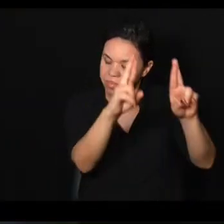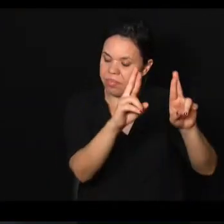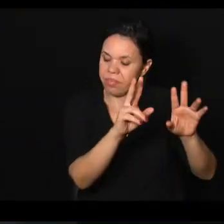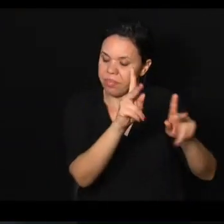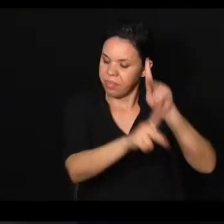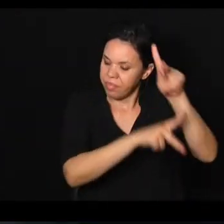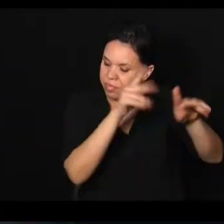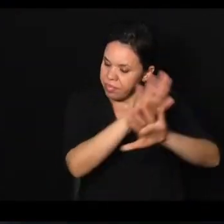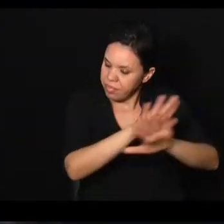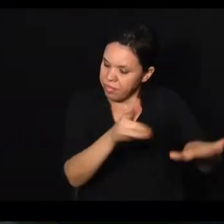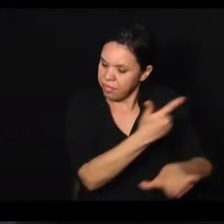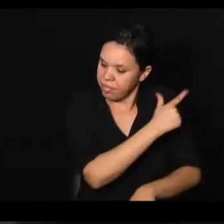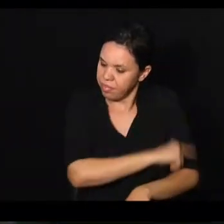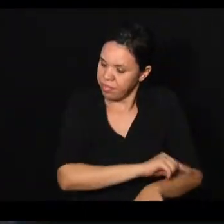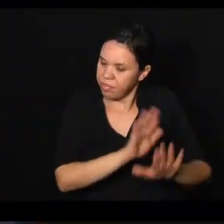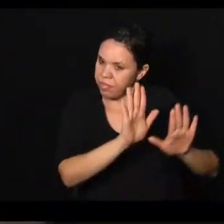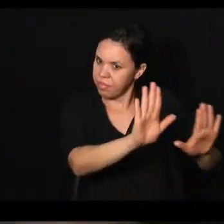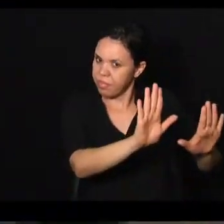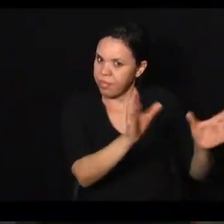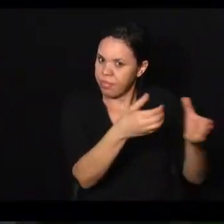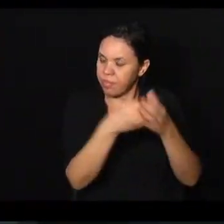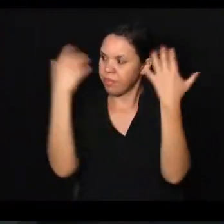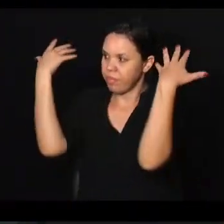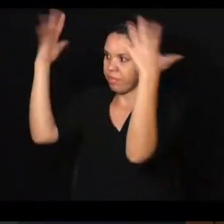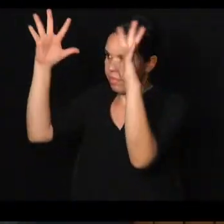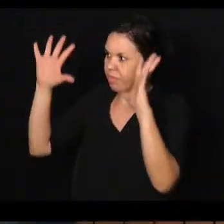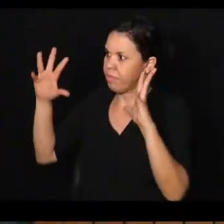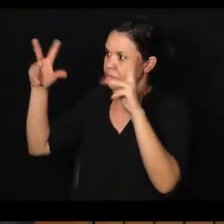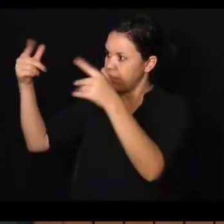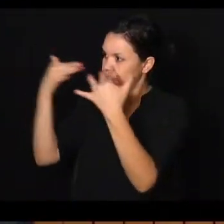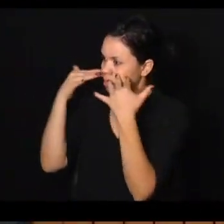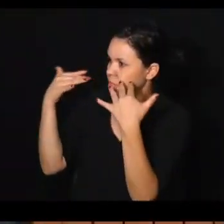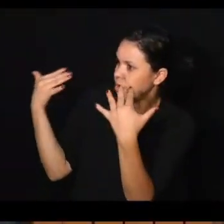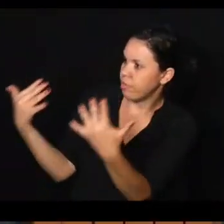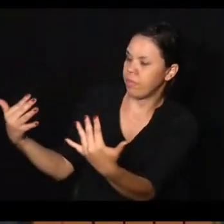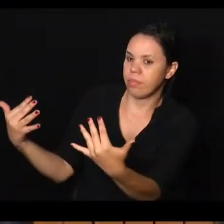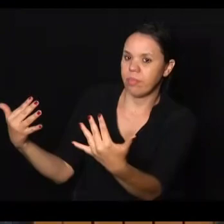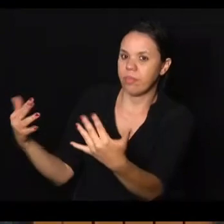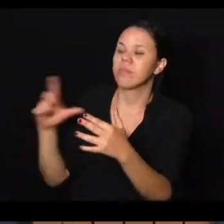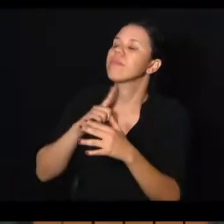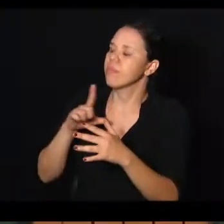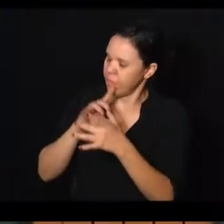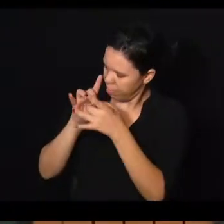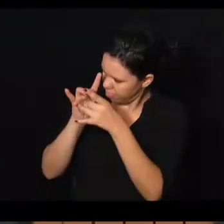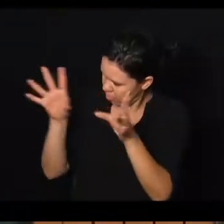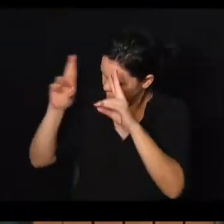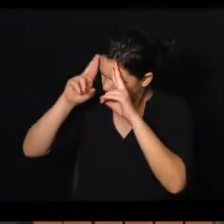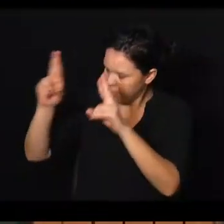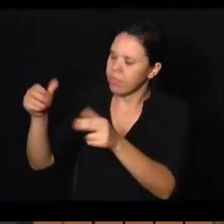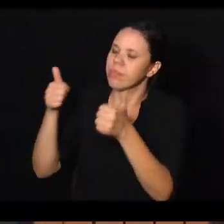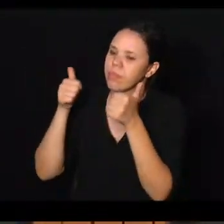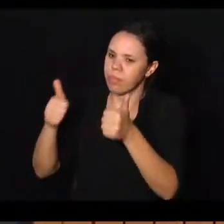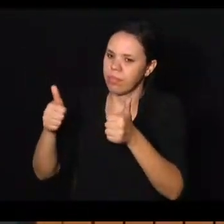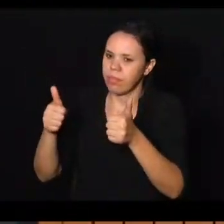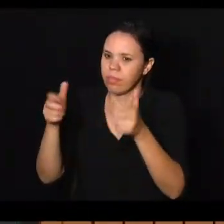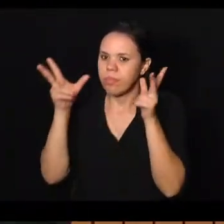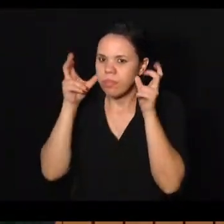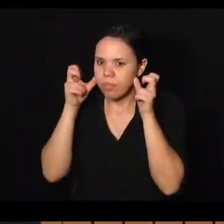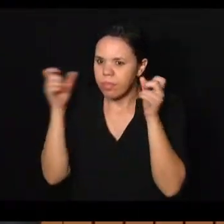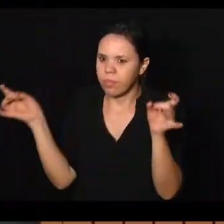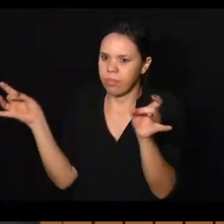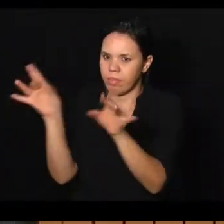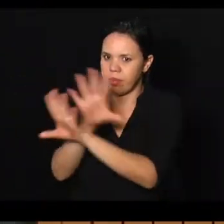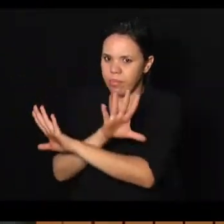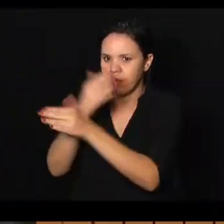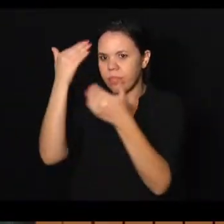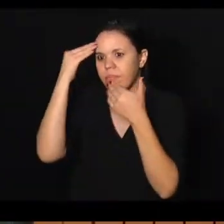respeitar. E eu quero dizer o seguinte: parabéns a todos que vieram, que deixaram as pessoas ouvir, e nós vamos encerrar.